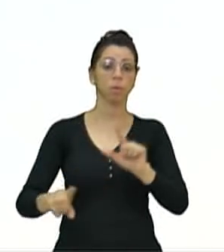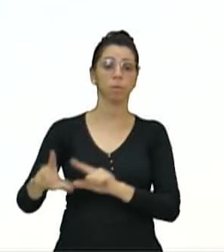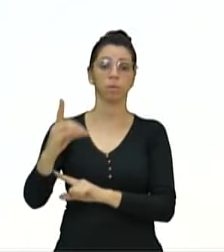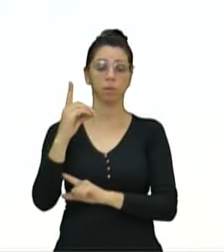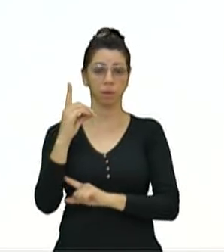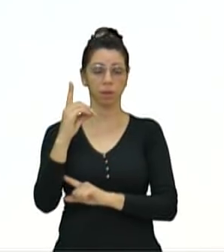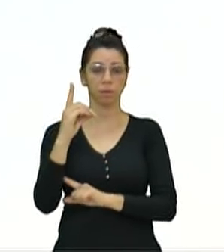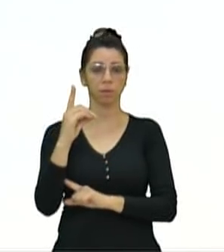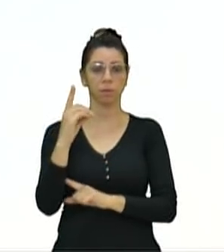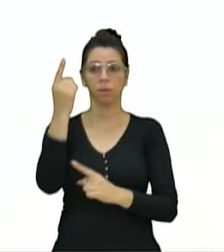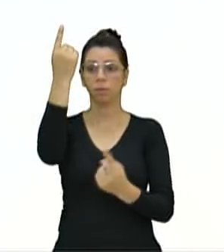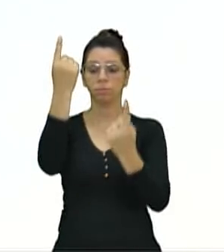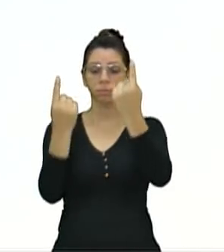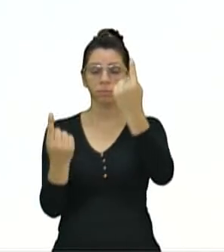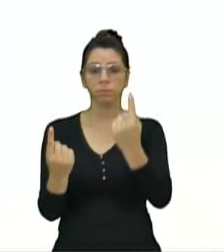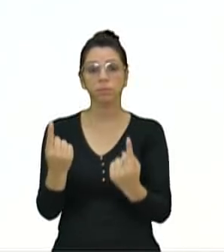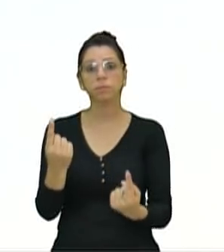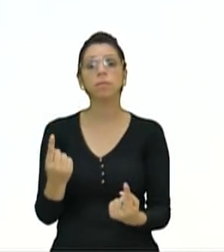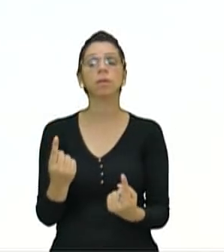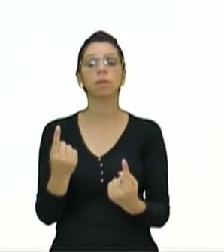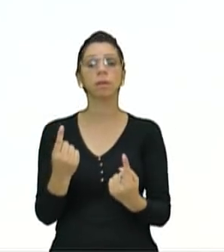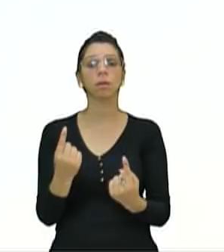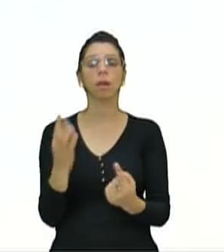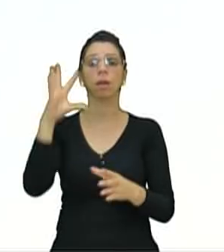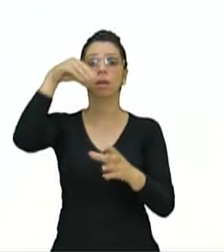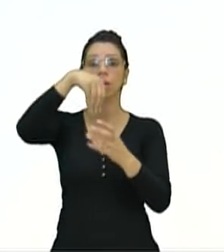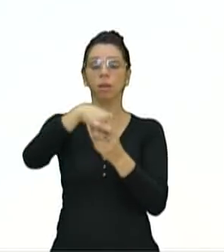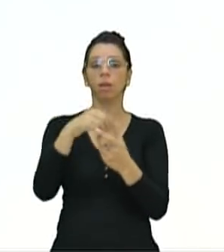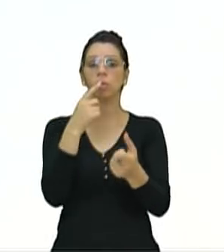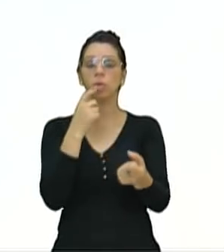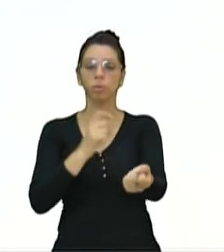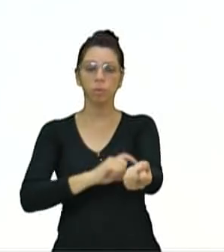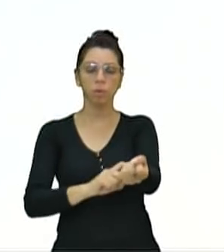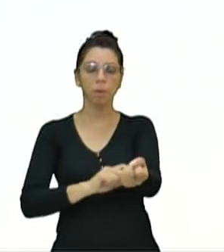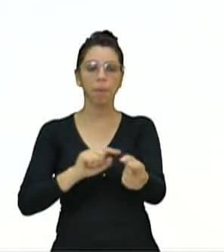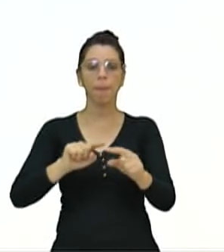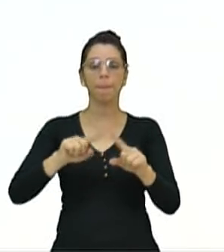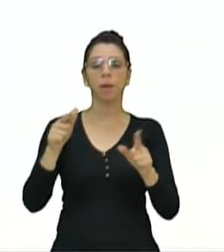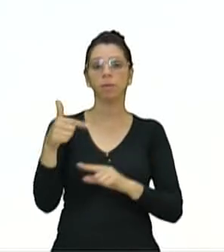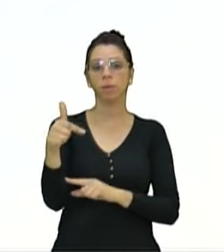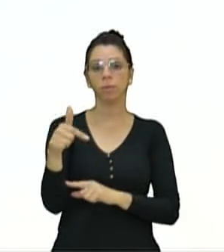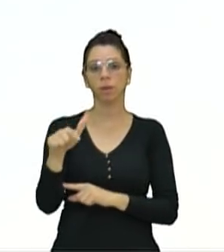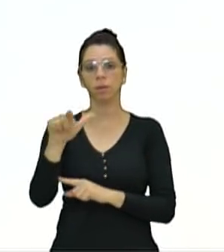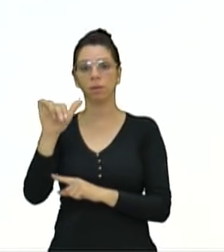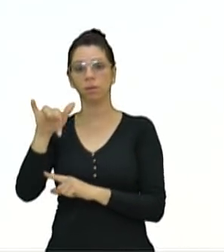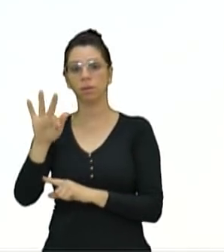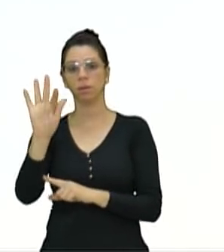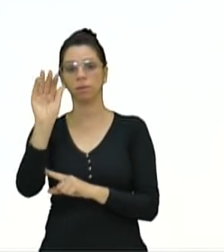bem, qual desses componentes que tem no sangue, mas que não tem na linfa?